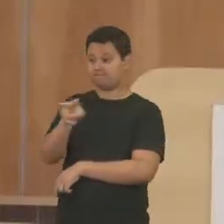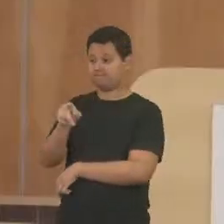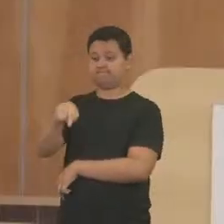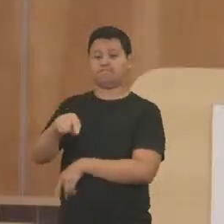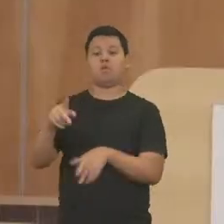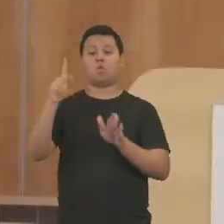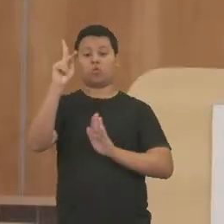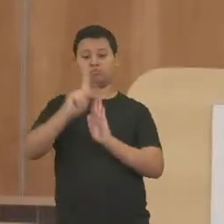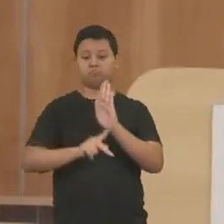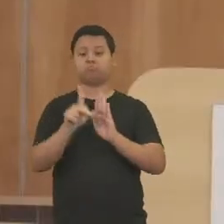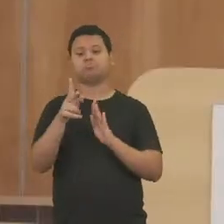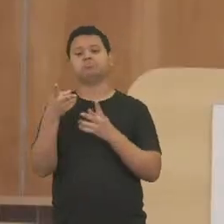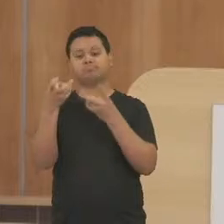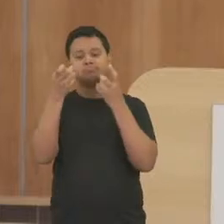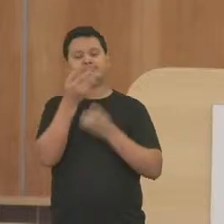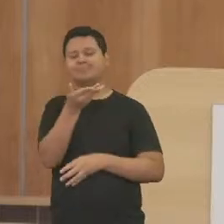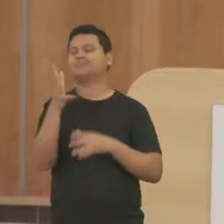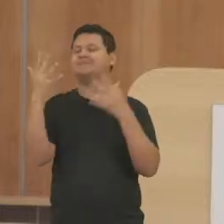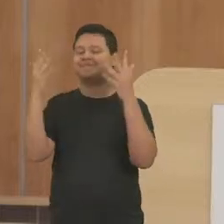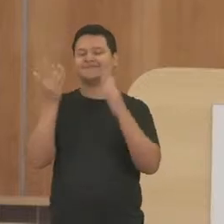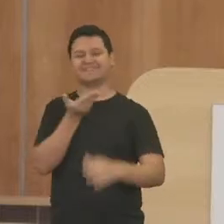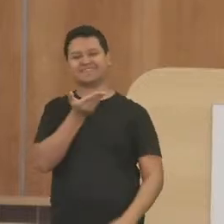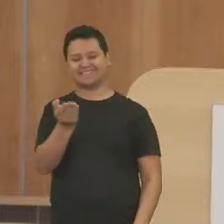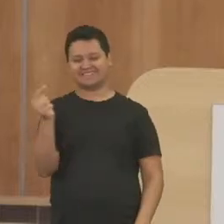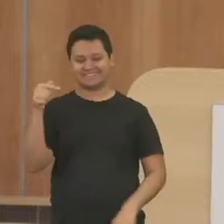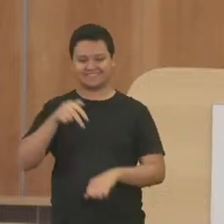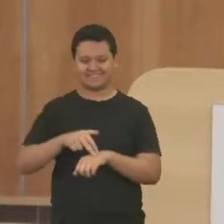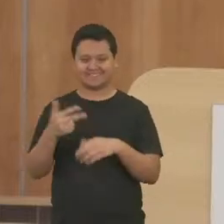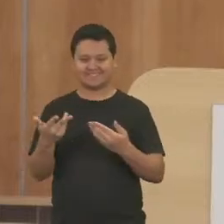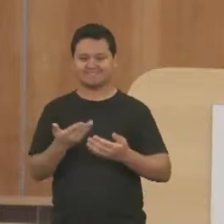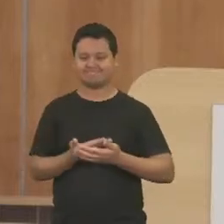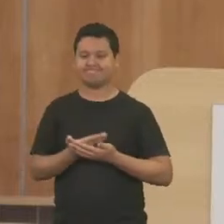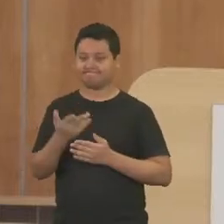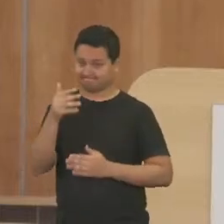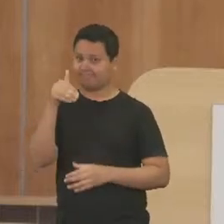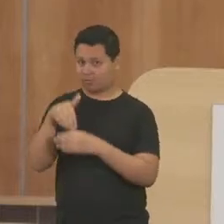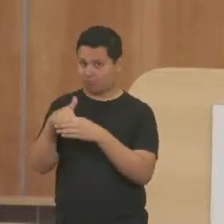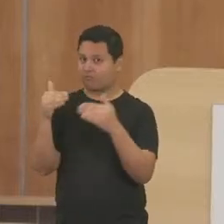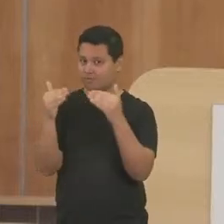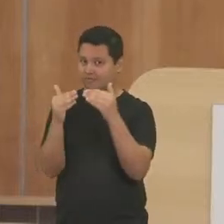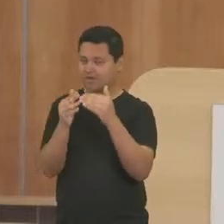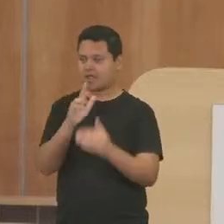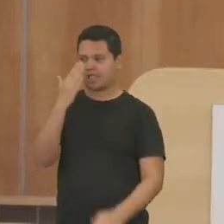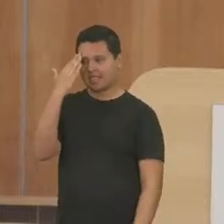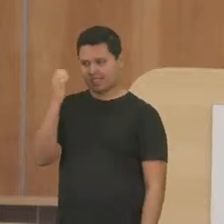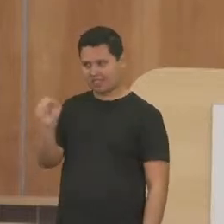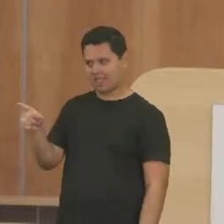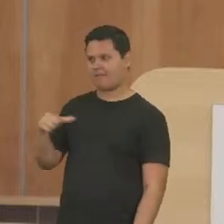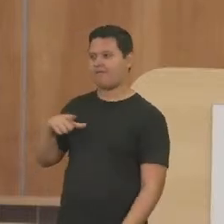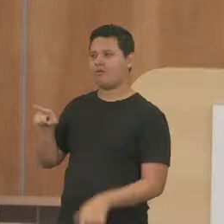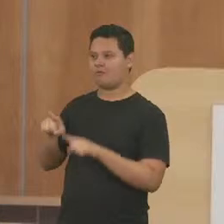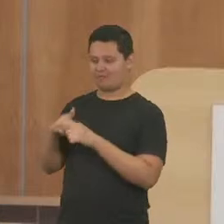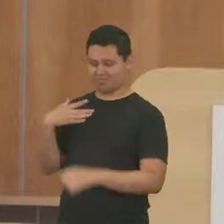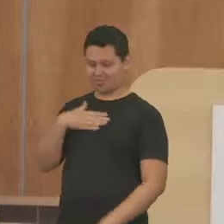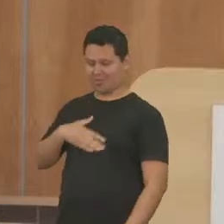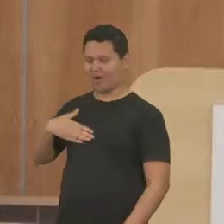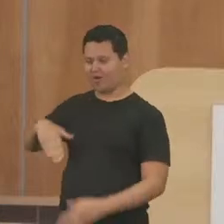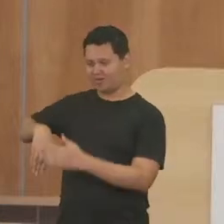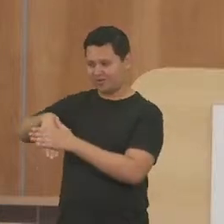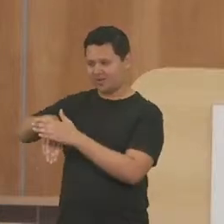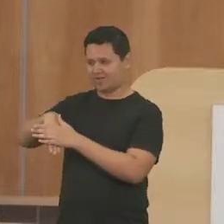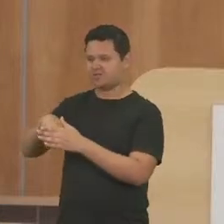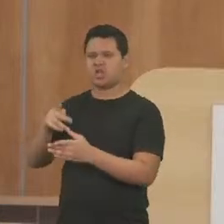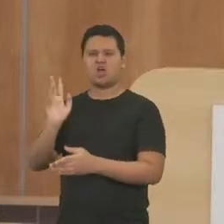em projetos do interesse de vocês. Então, parabéns por estar aqui. Paulinho, meu voto é favorável. Você sabe que eu jogo futebol aí por